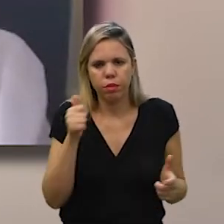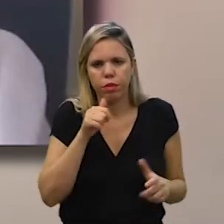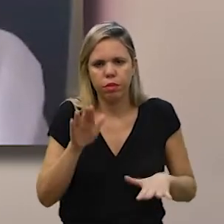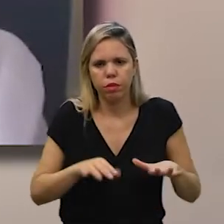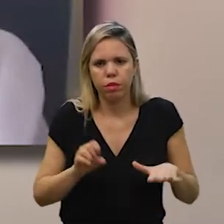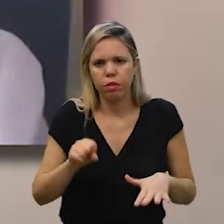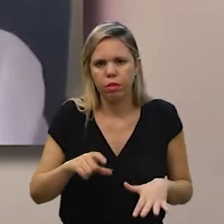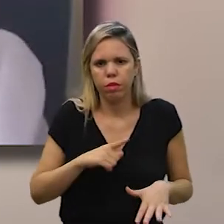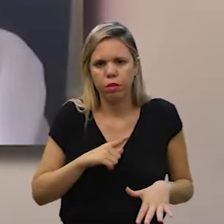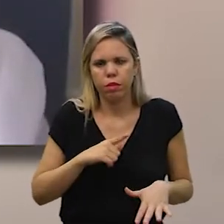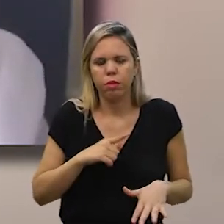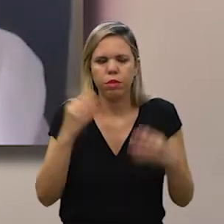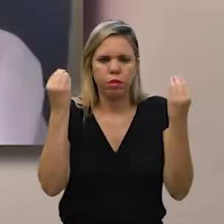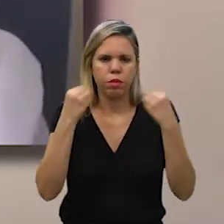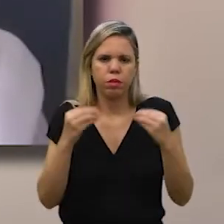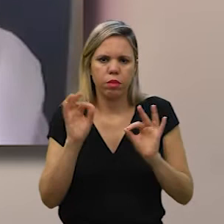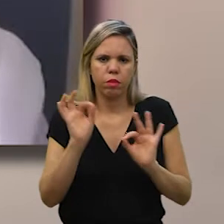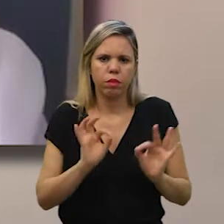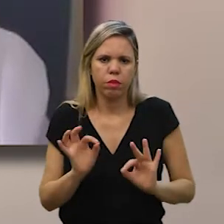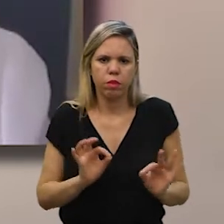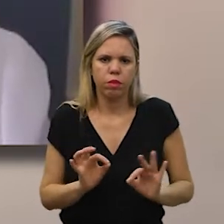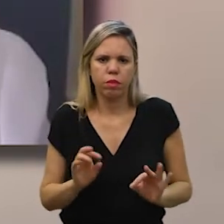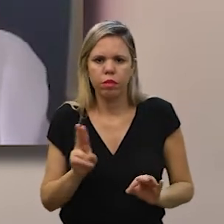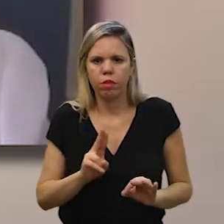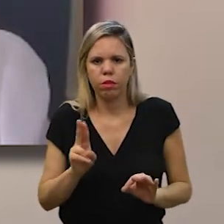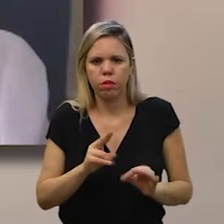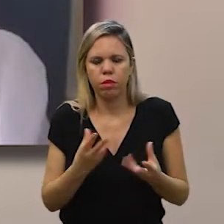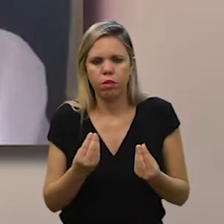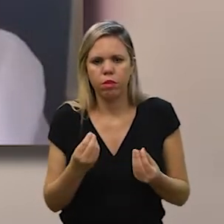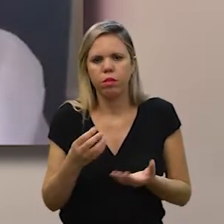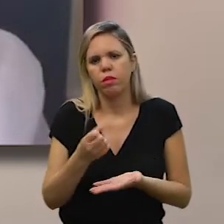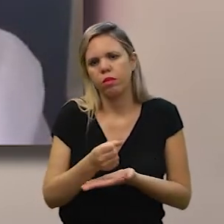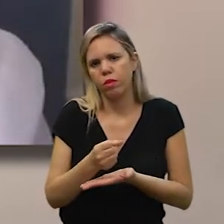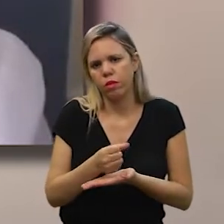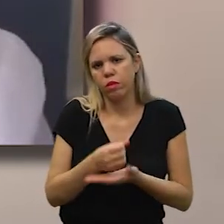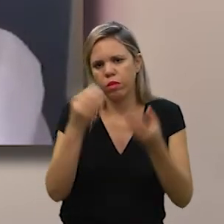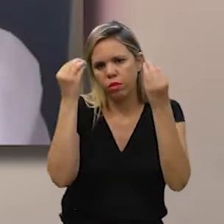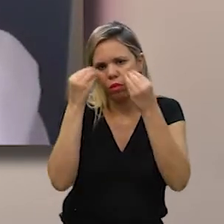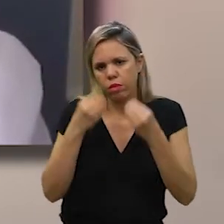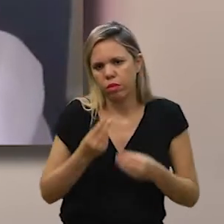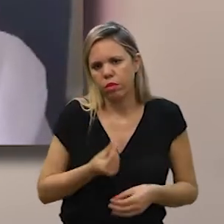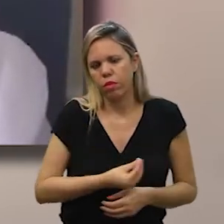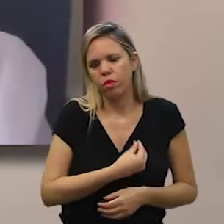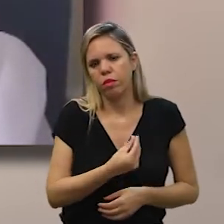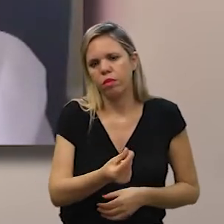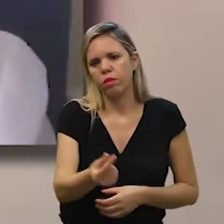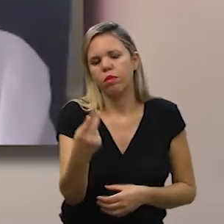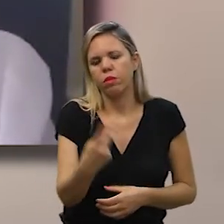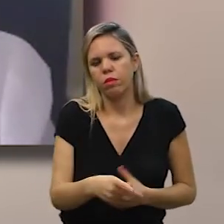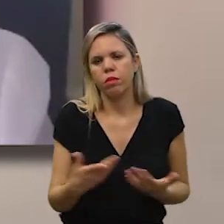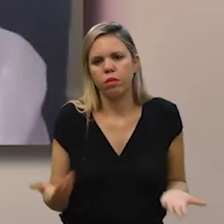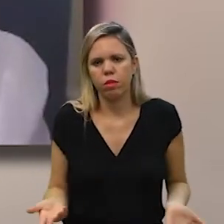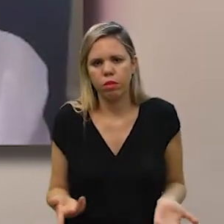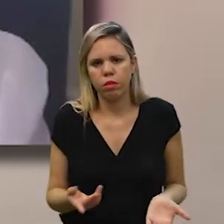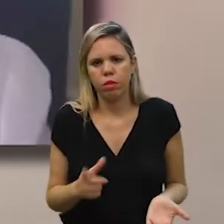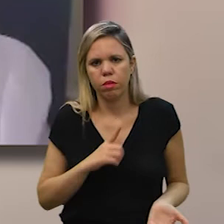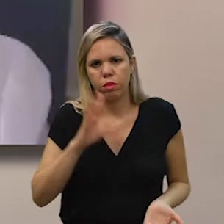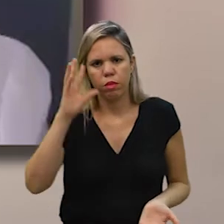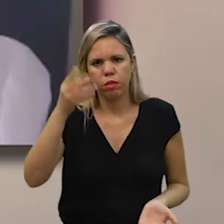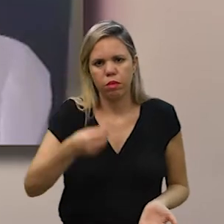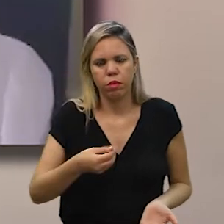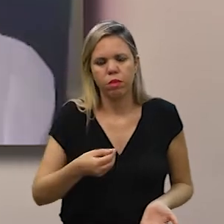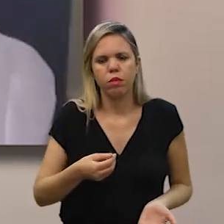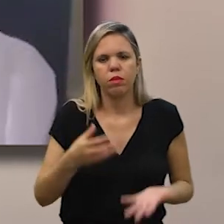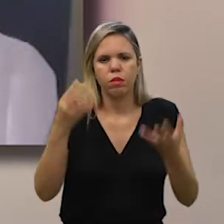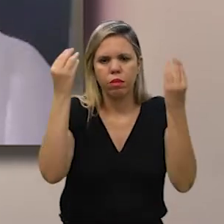das vezes, sendo uma mulher vaidosa, ela vai usar bastante cosmético na vida dela. E aí o que a gente tem que